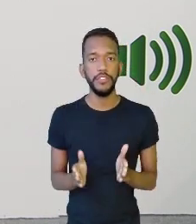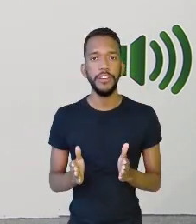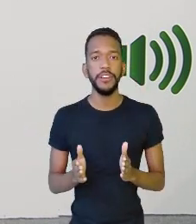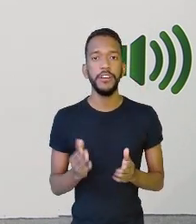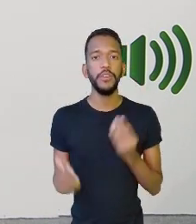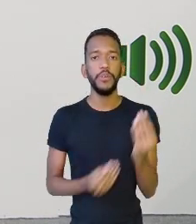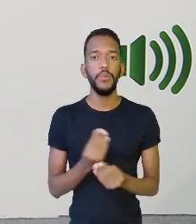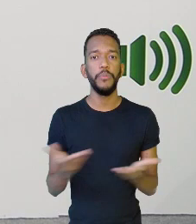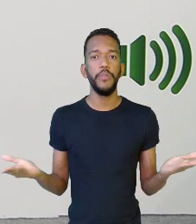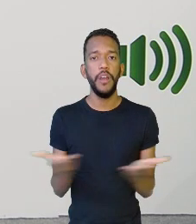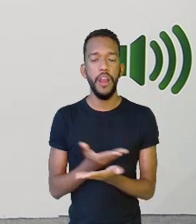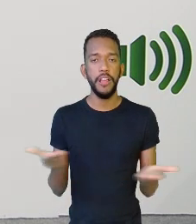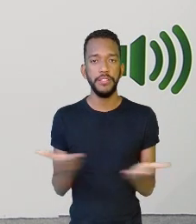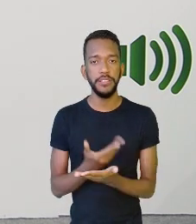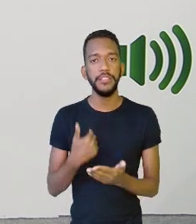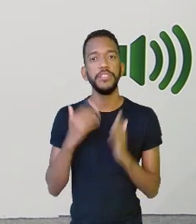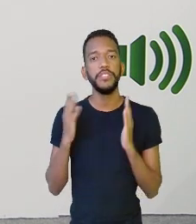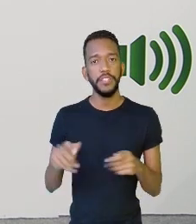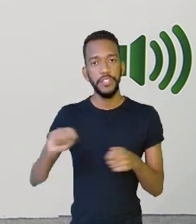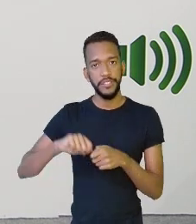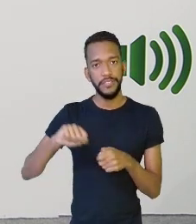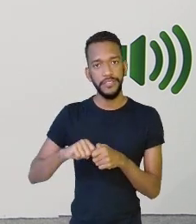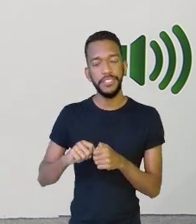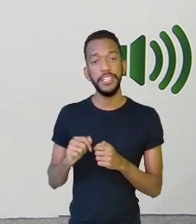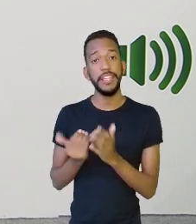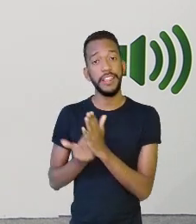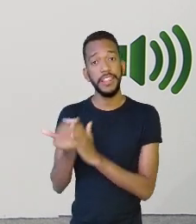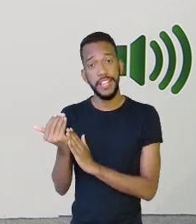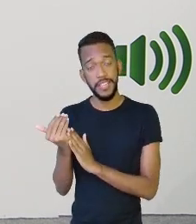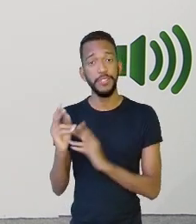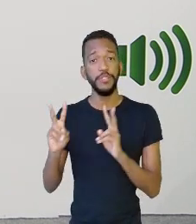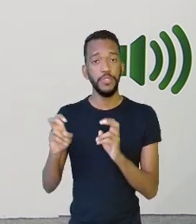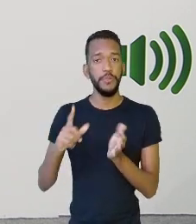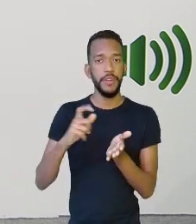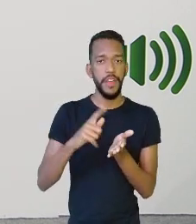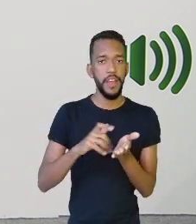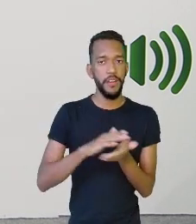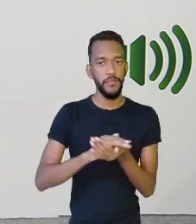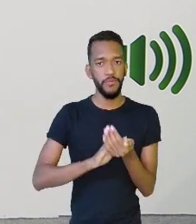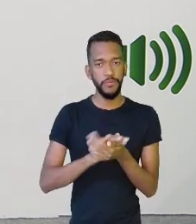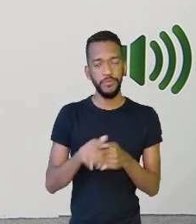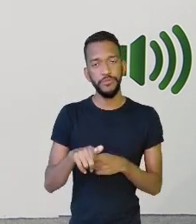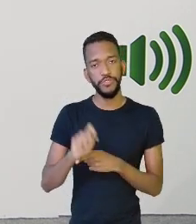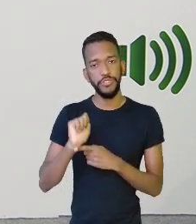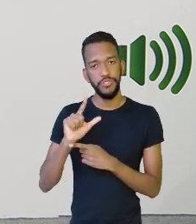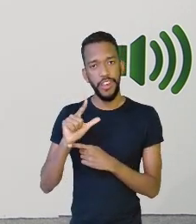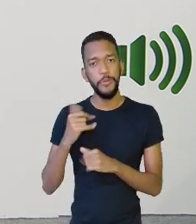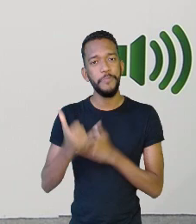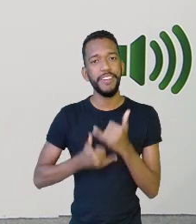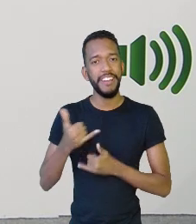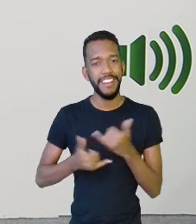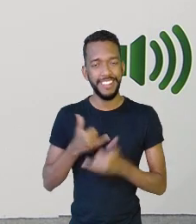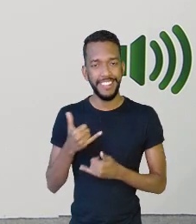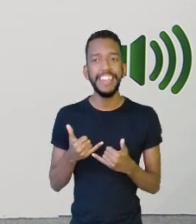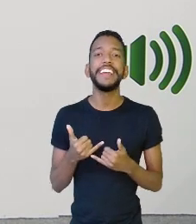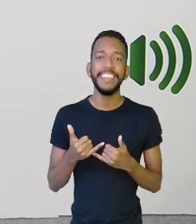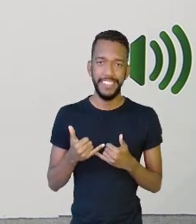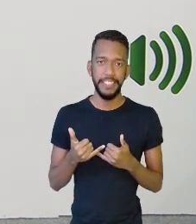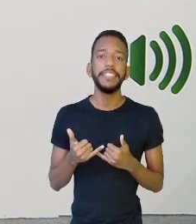a relação que eu fiz aqui no início falando sobre o álcool em gel, essa brincadeira que eu fiz aqui, a